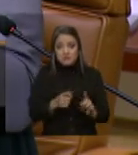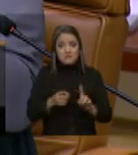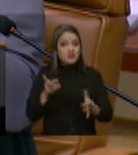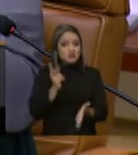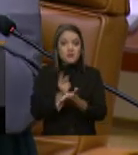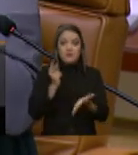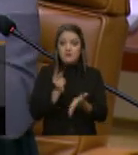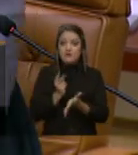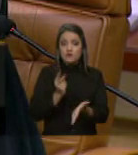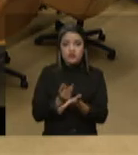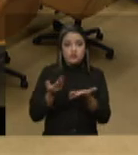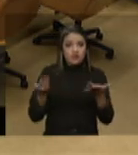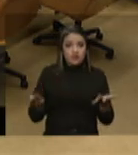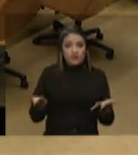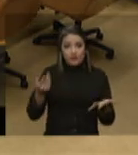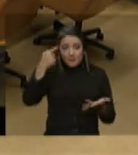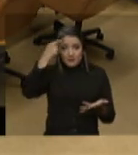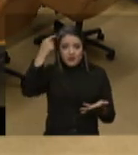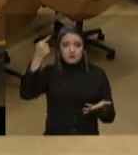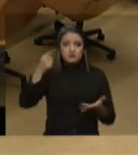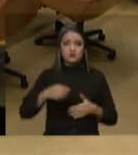o artigo 6º